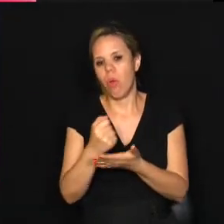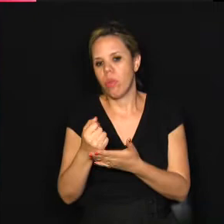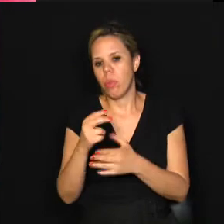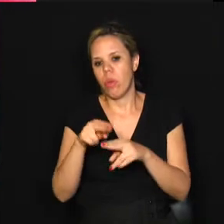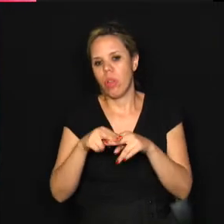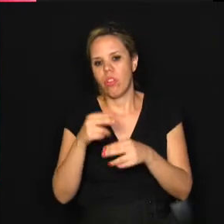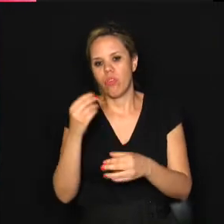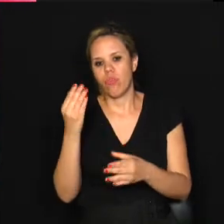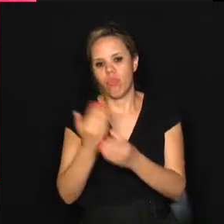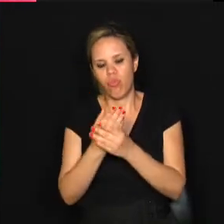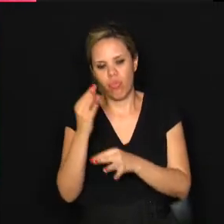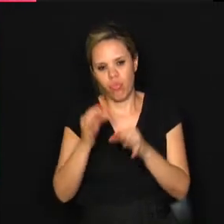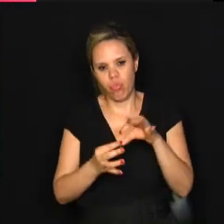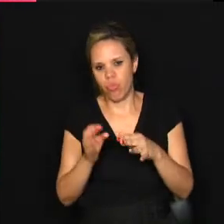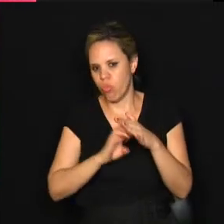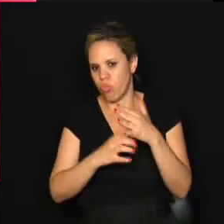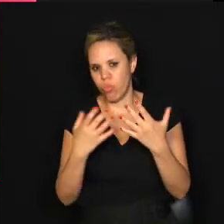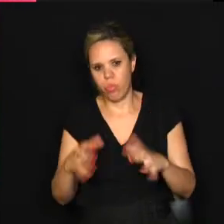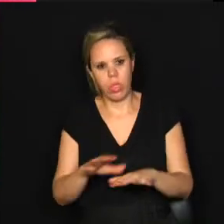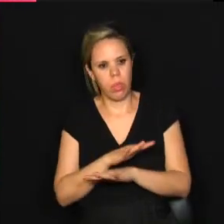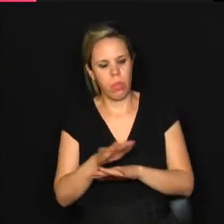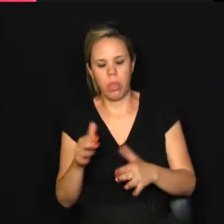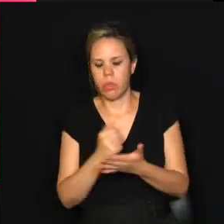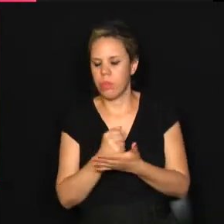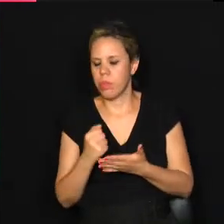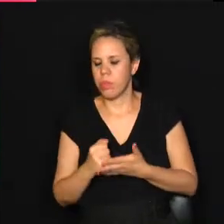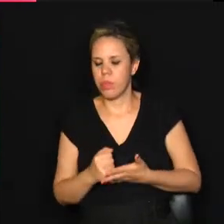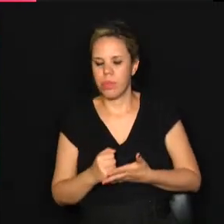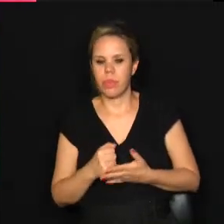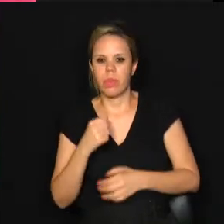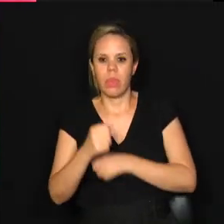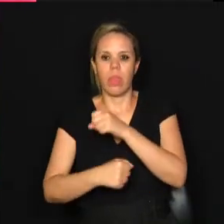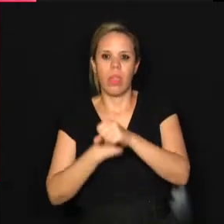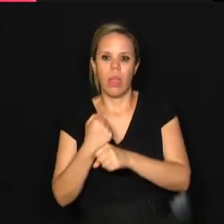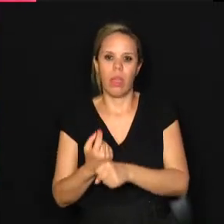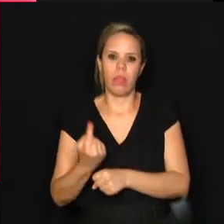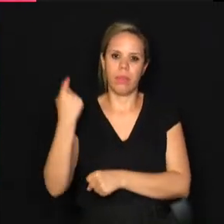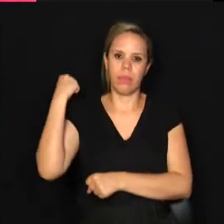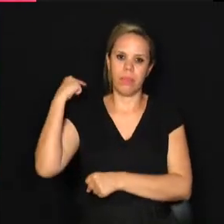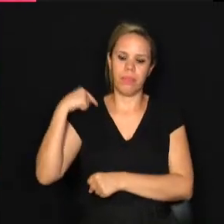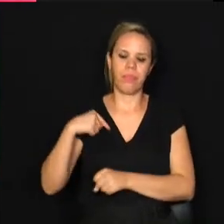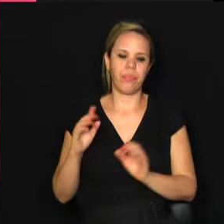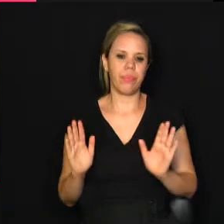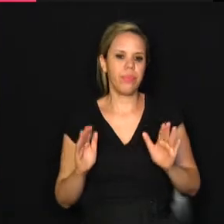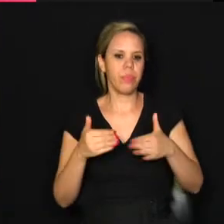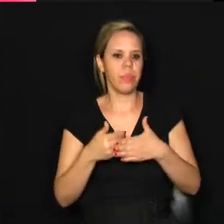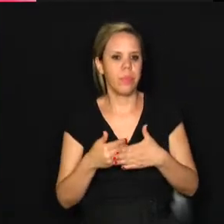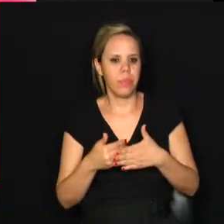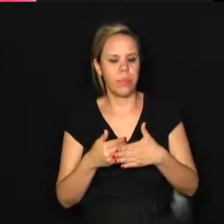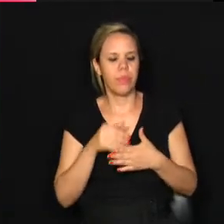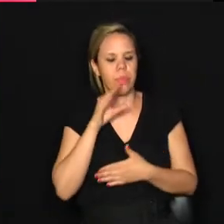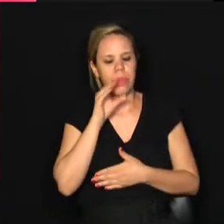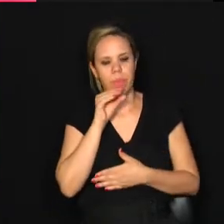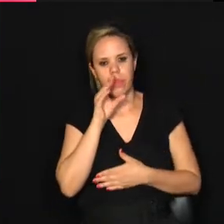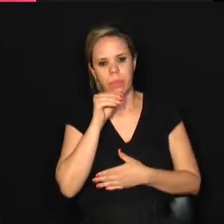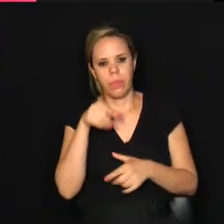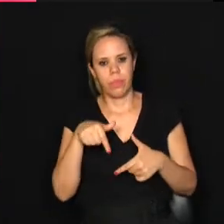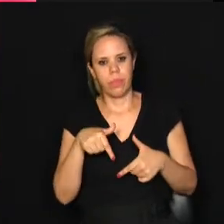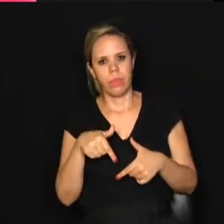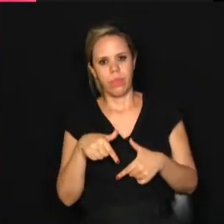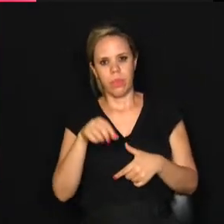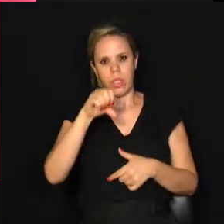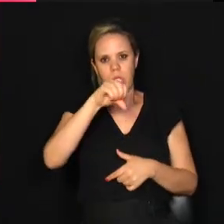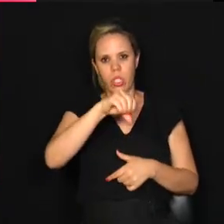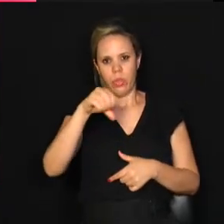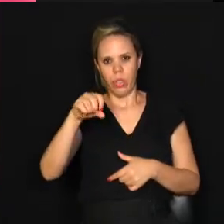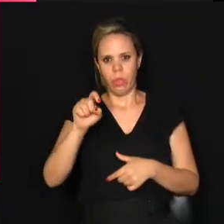que a empresa já não queria contratar mais. No ano passado, nós fechamos o quadro de trabalhadores dos Correios com 99